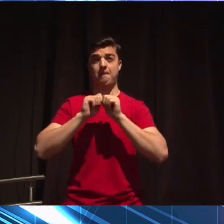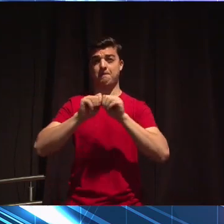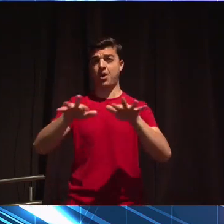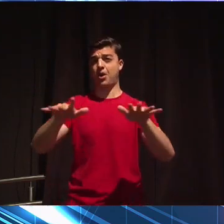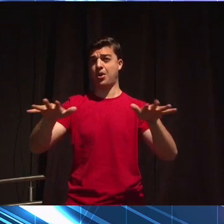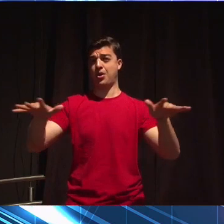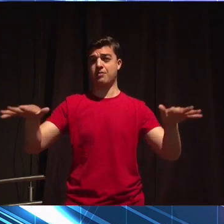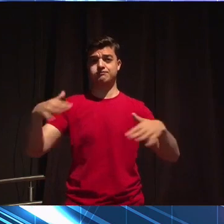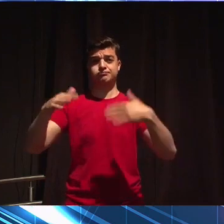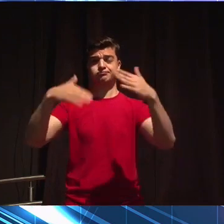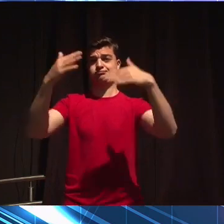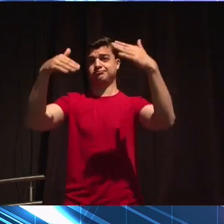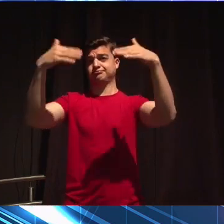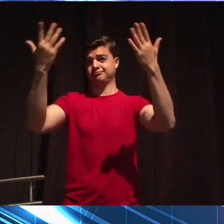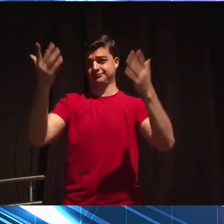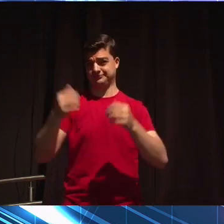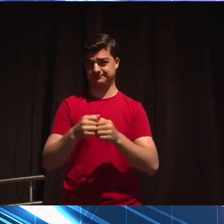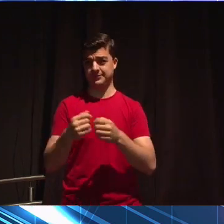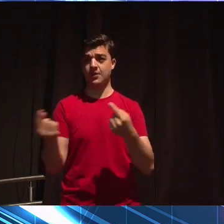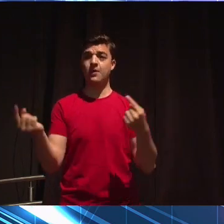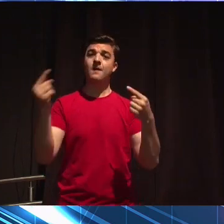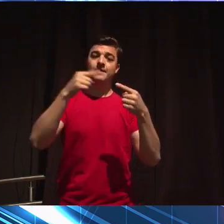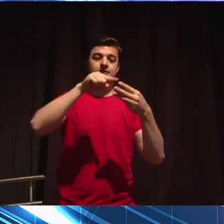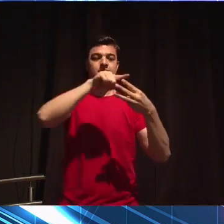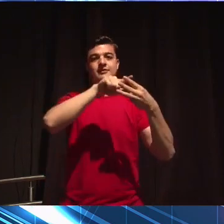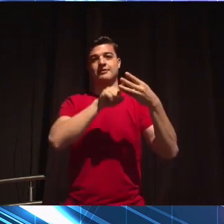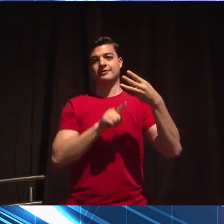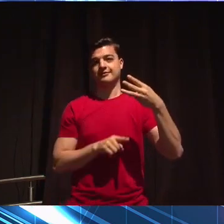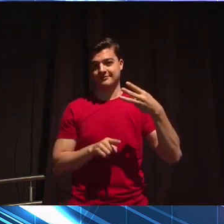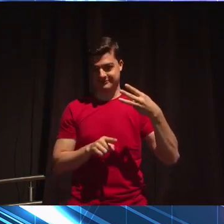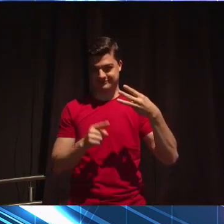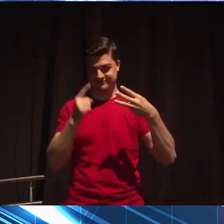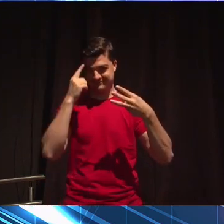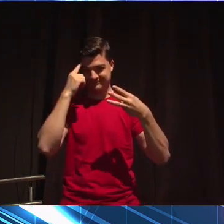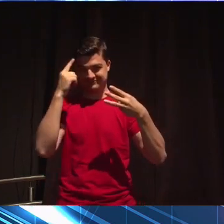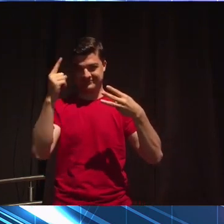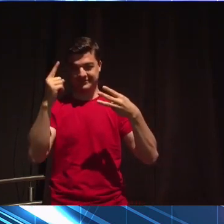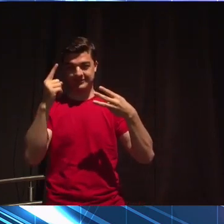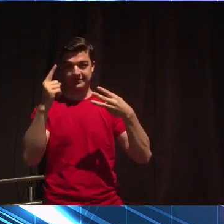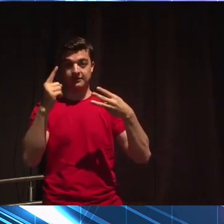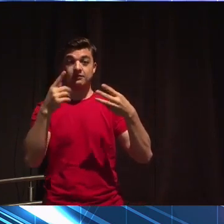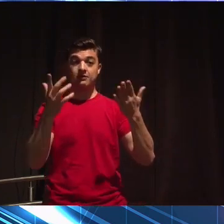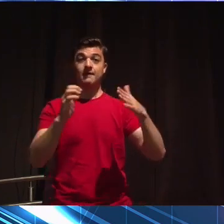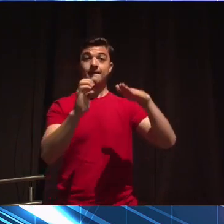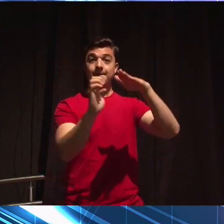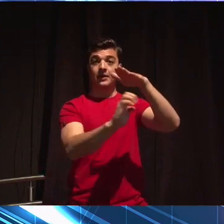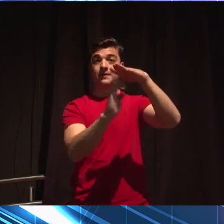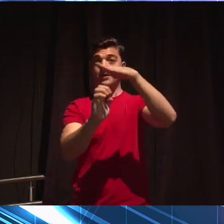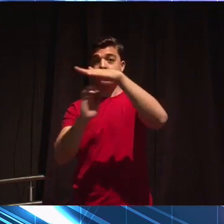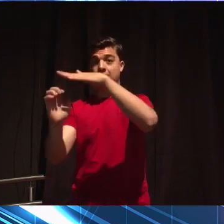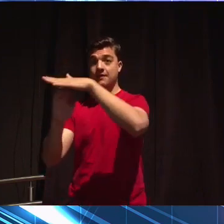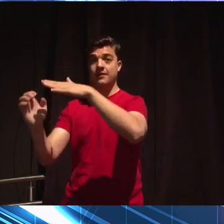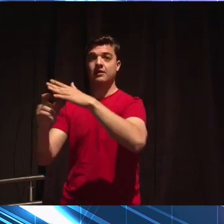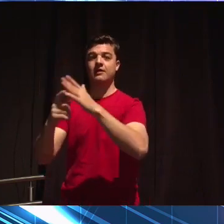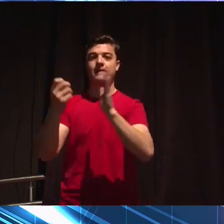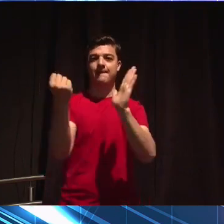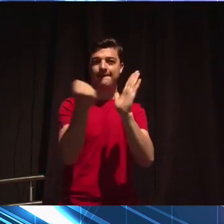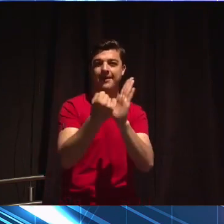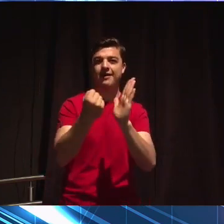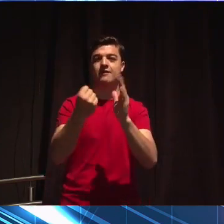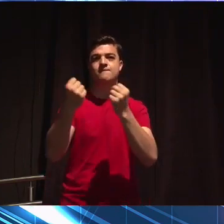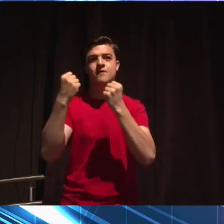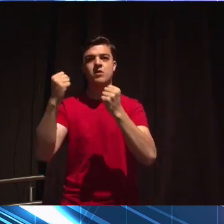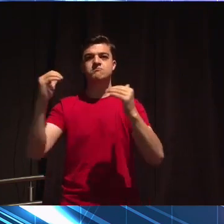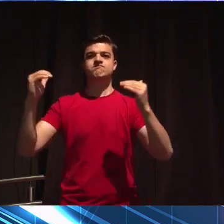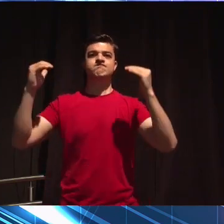tem nos levado a esses 3 vetores. E aí eu quero que vocês pensem quais são as características comuns das grandes empresas, das grandes marcas que nós tanto